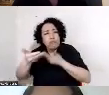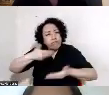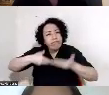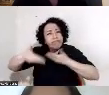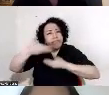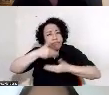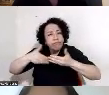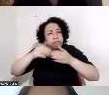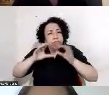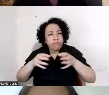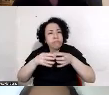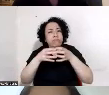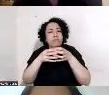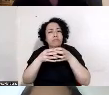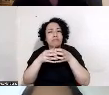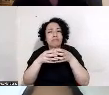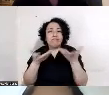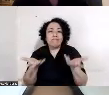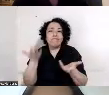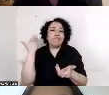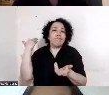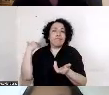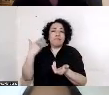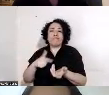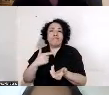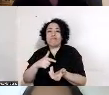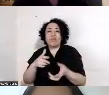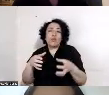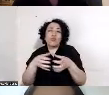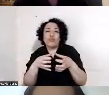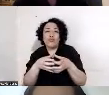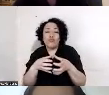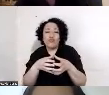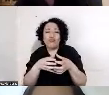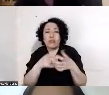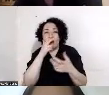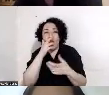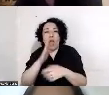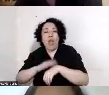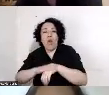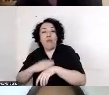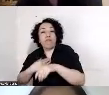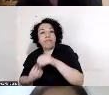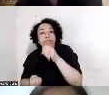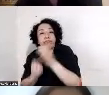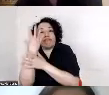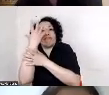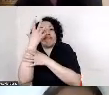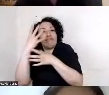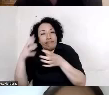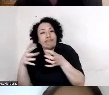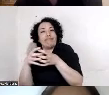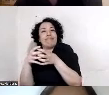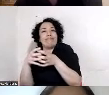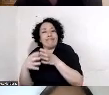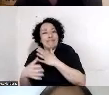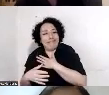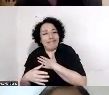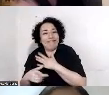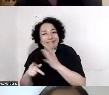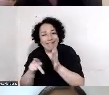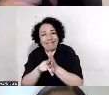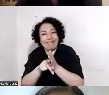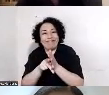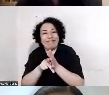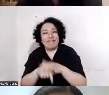porque muitas vezes, quando não tinham clubes que os interessavam, eles desenvolviam, eles criavam um novo clube. And so